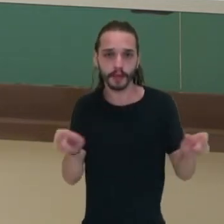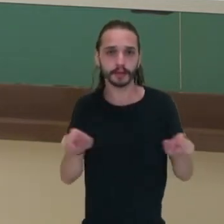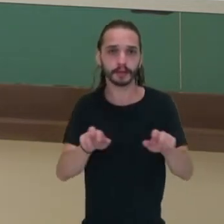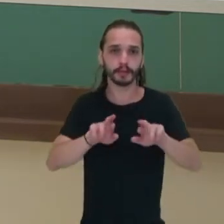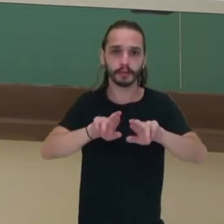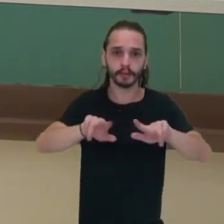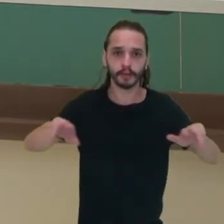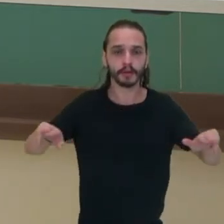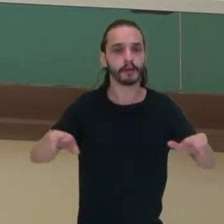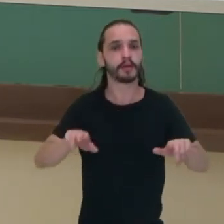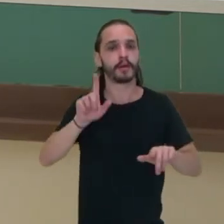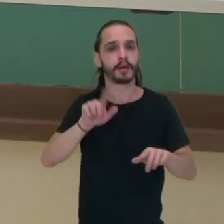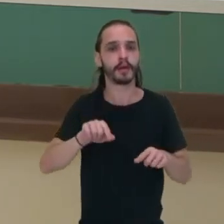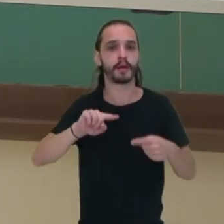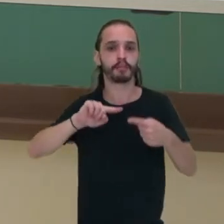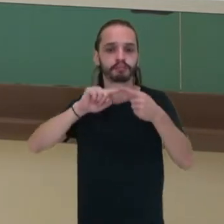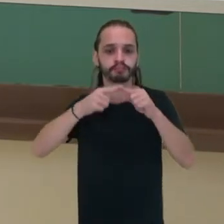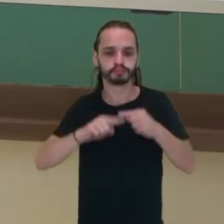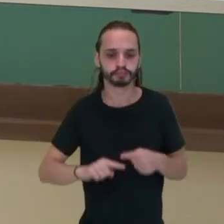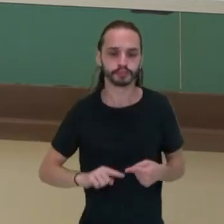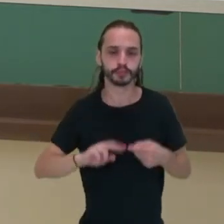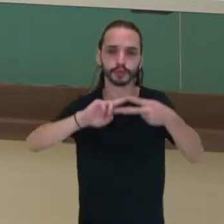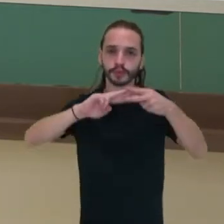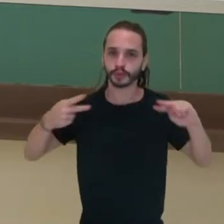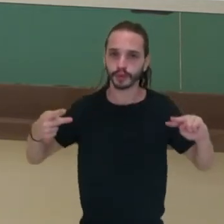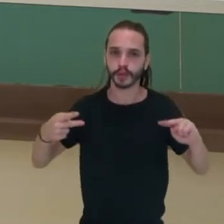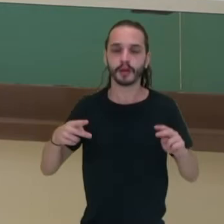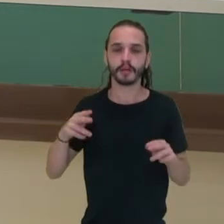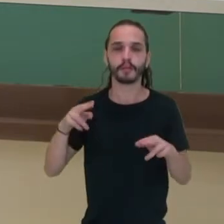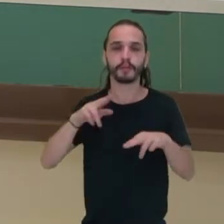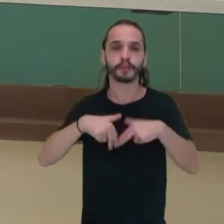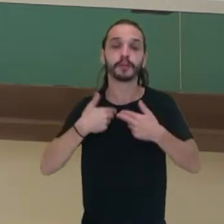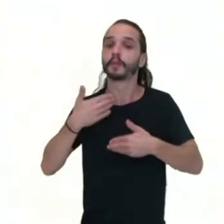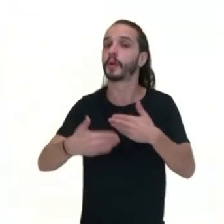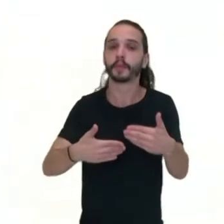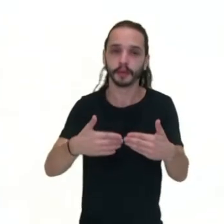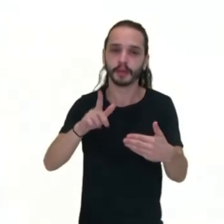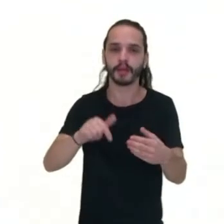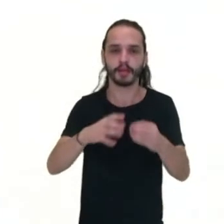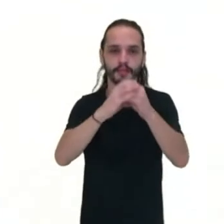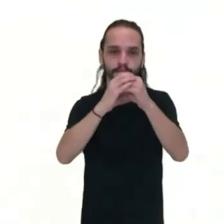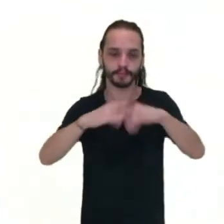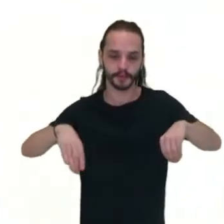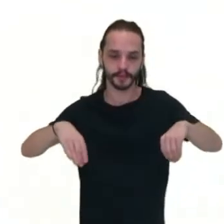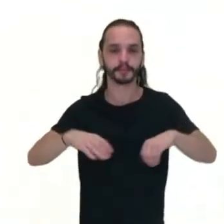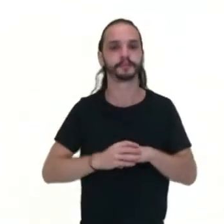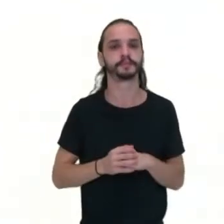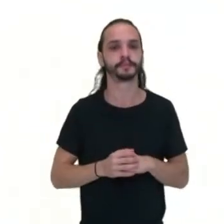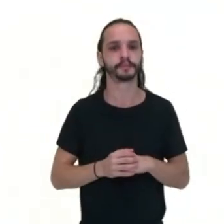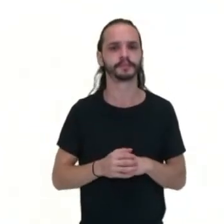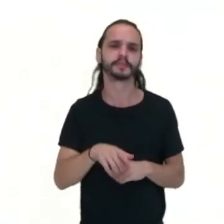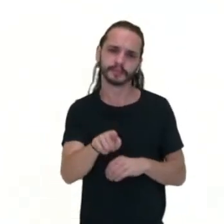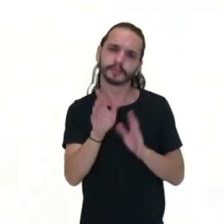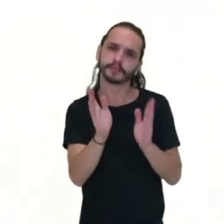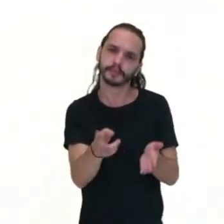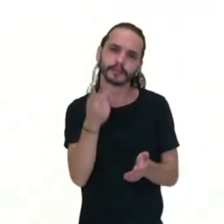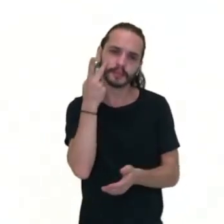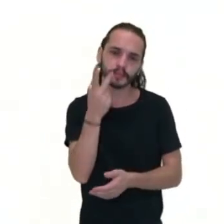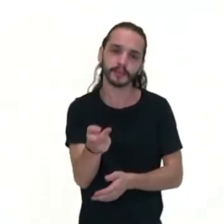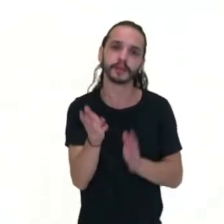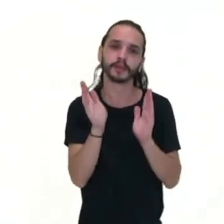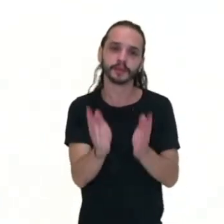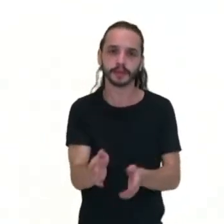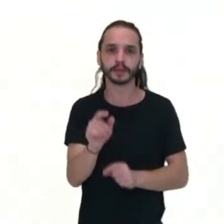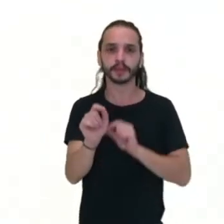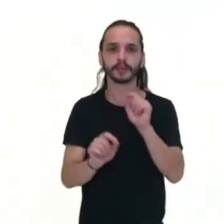recombinação gênica que já vai acontecer durante a meiose, ok? Esse mecanismo, você já viu, é